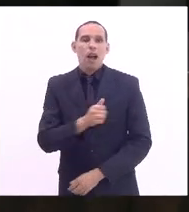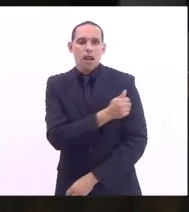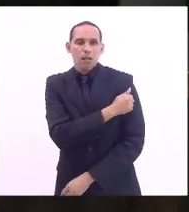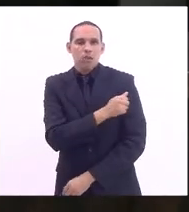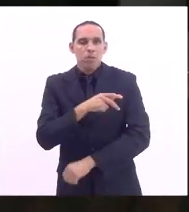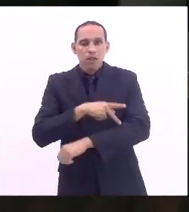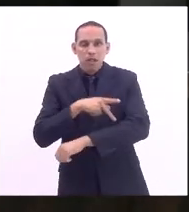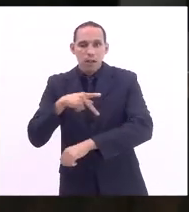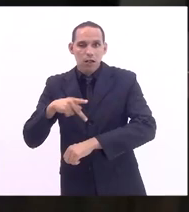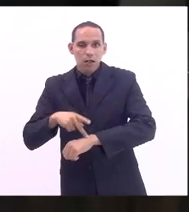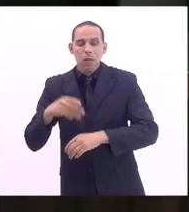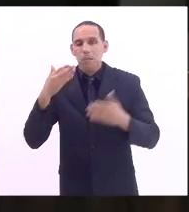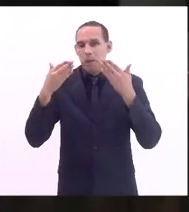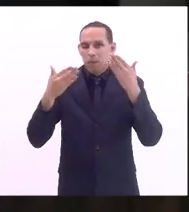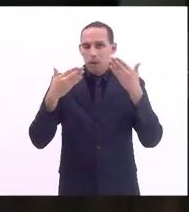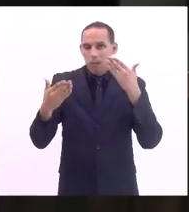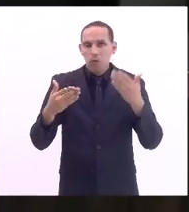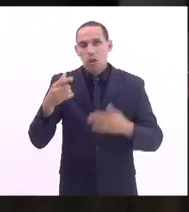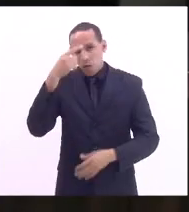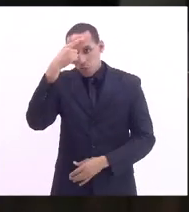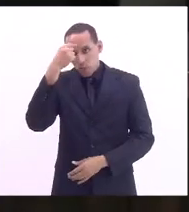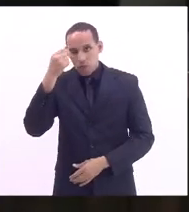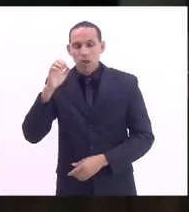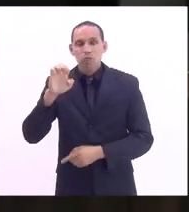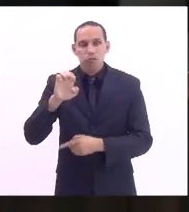nas universidades estaduais do estado do Rio de Janeiro.